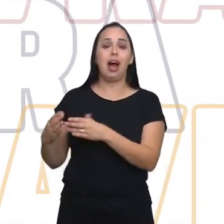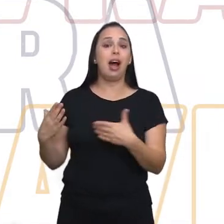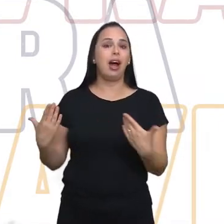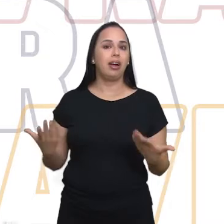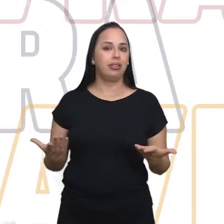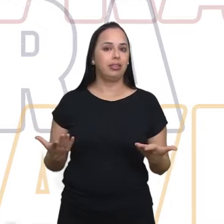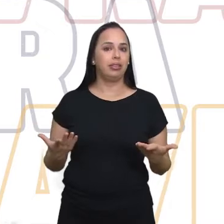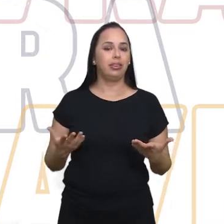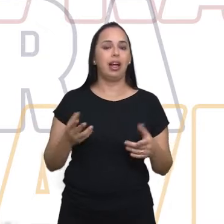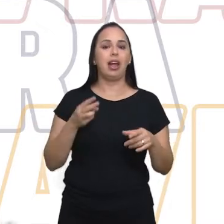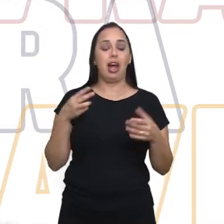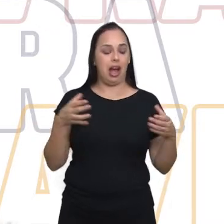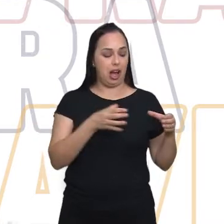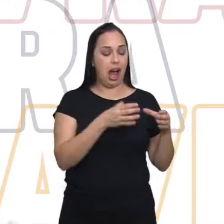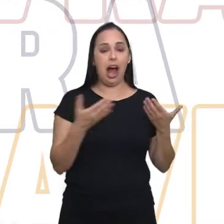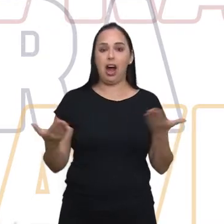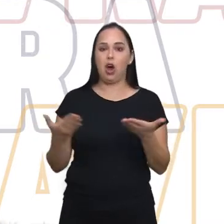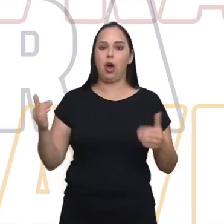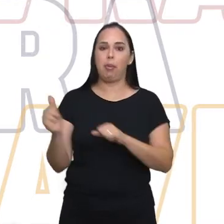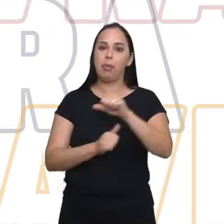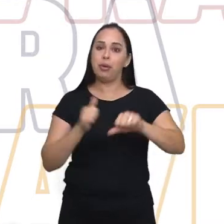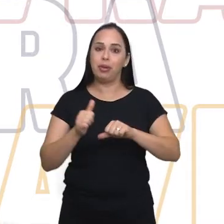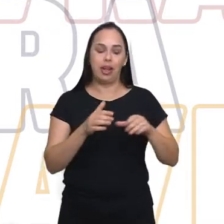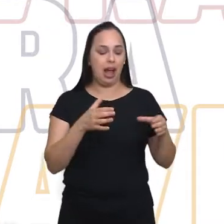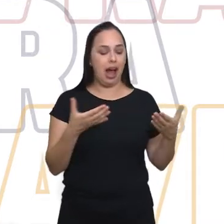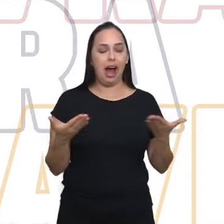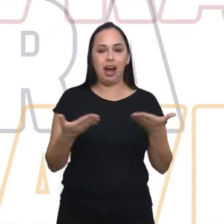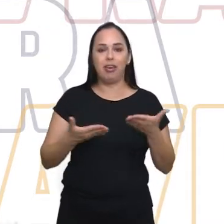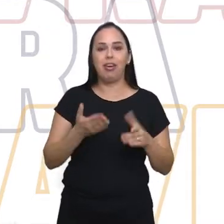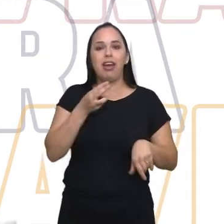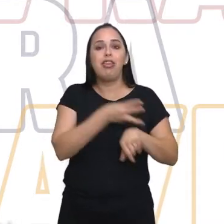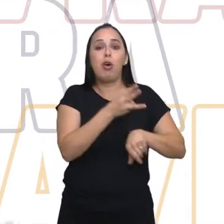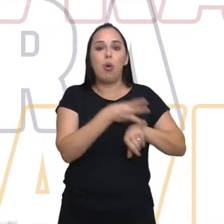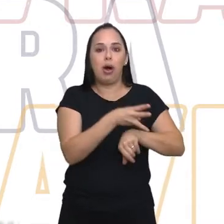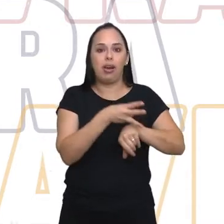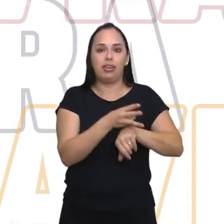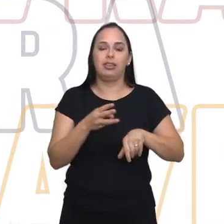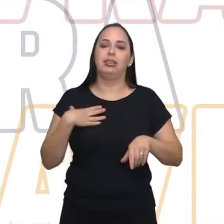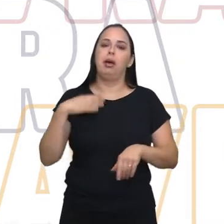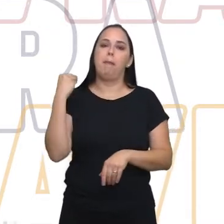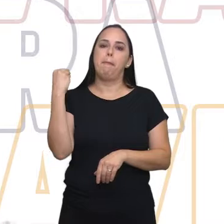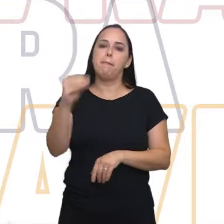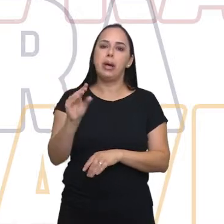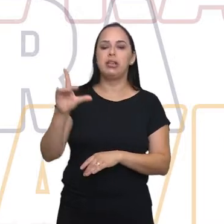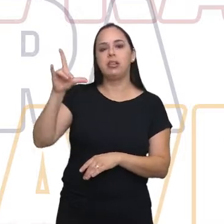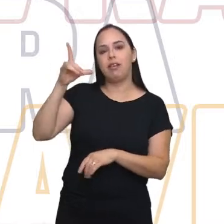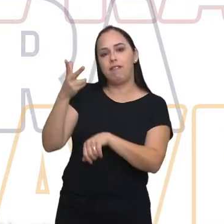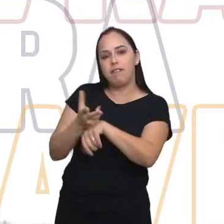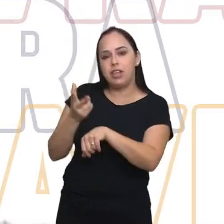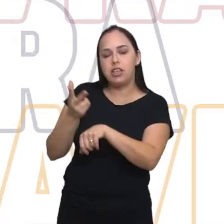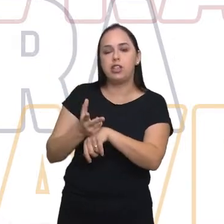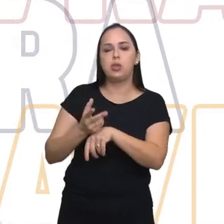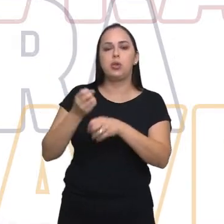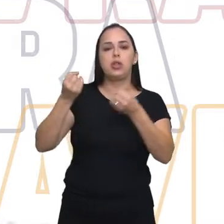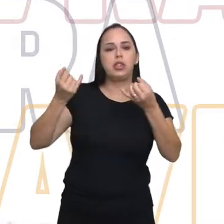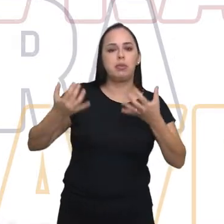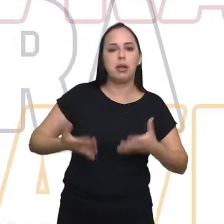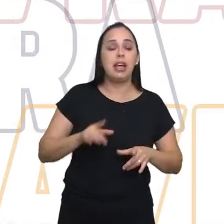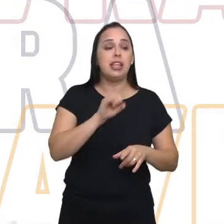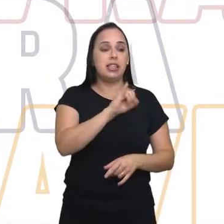fizemos grupos de WhatsApp e encaminha-se vídeos e toda a necessidade dessa paciente usuária a